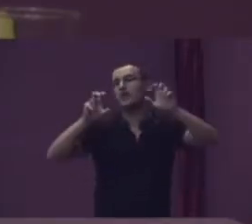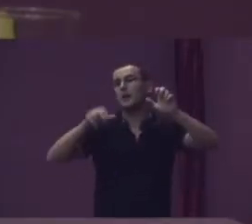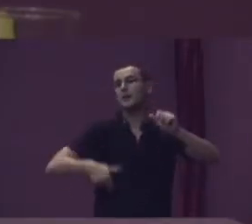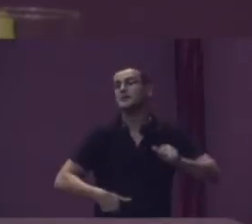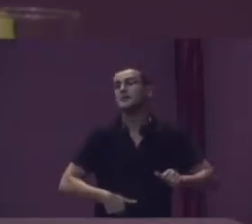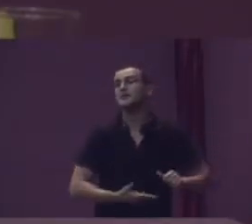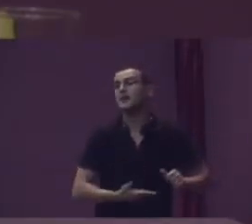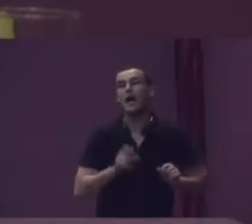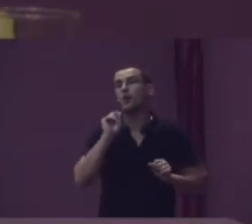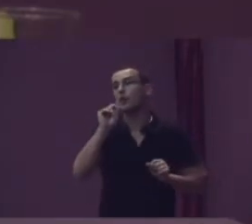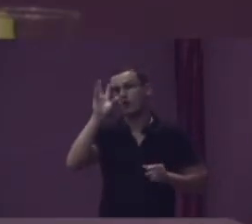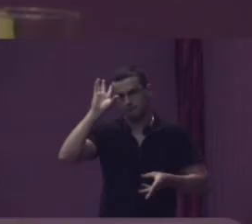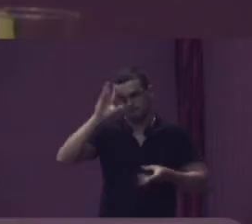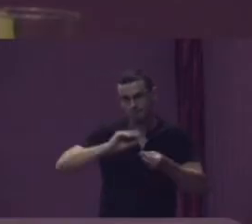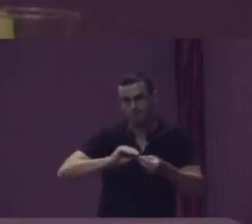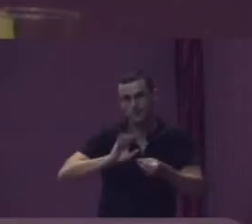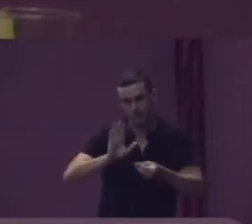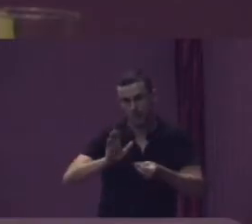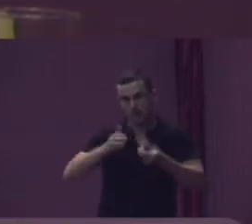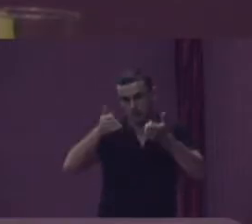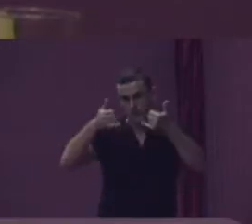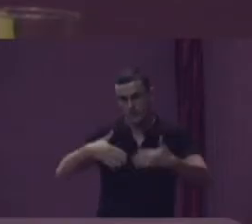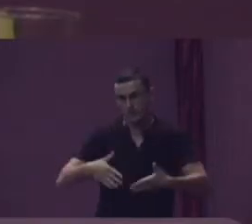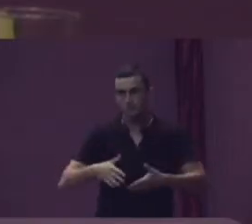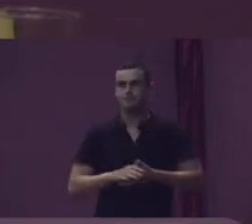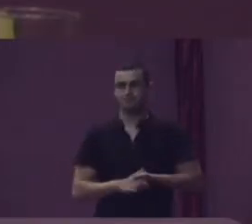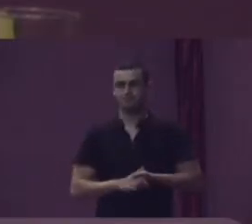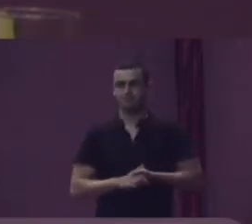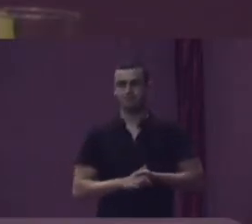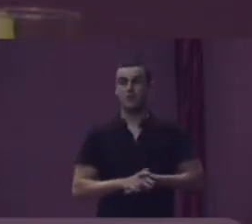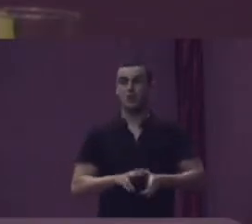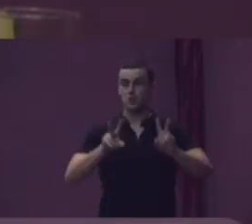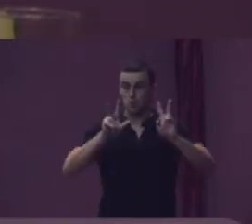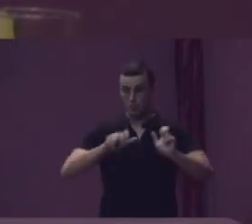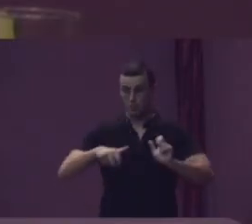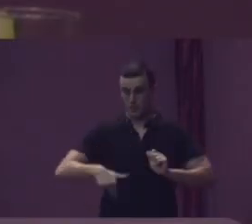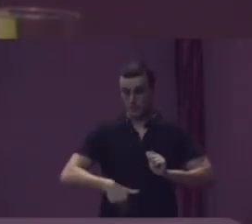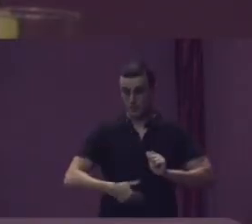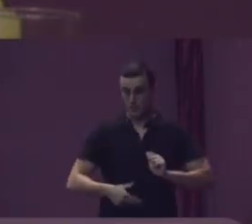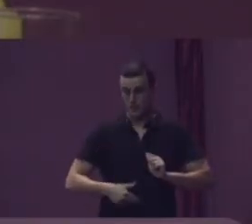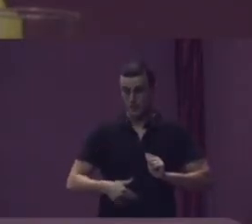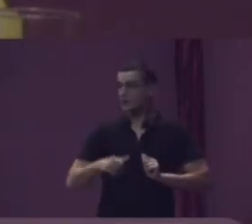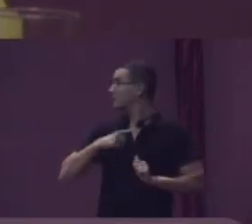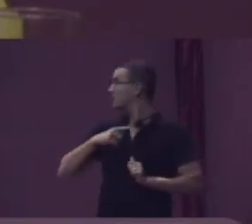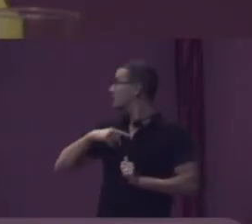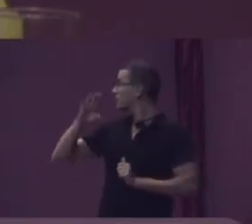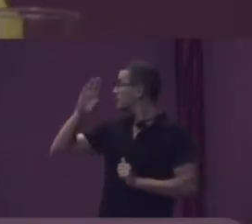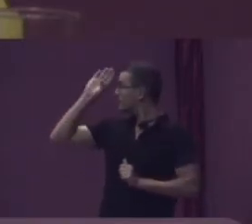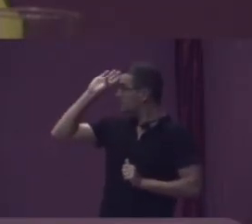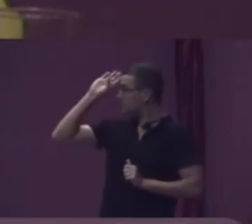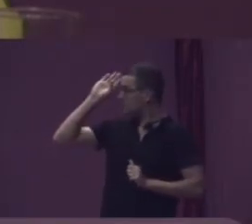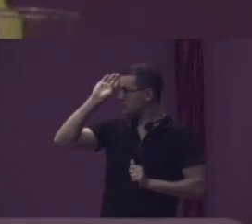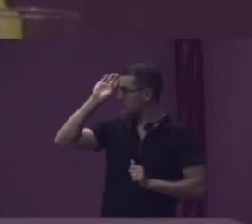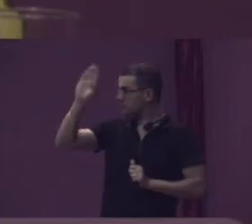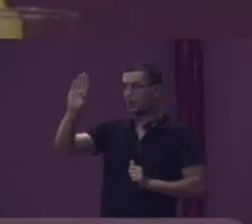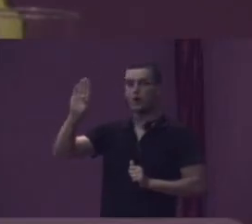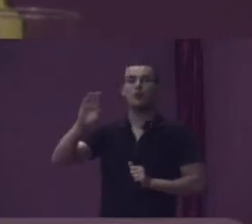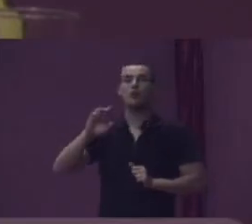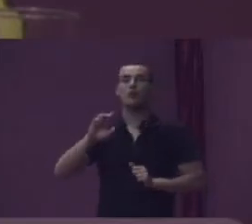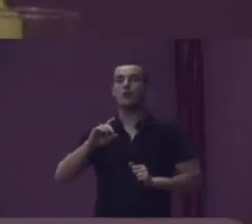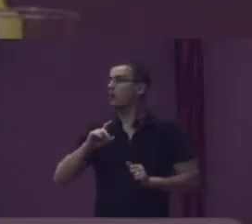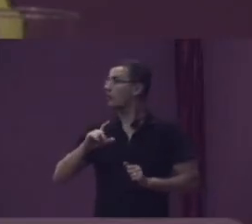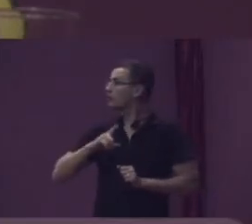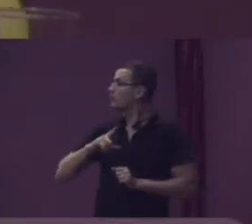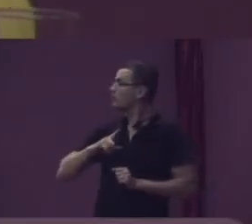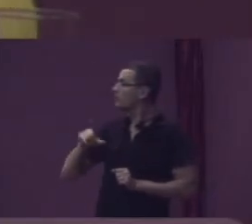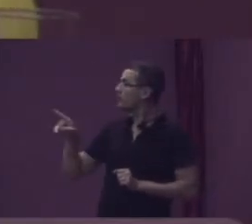conjunto das cesarianas, eu digo especificamente, né, naquele quadrinho, naquele slide que a